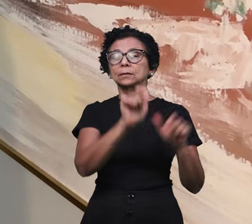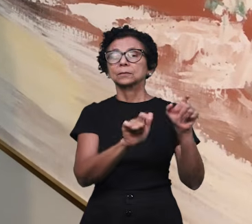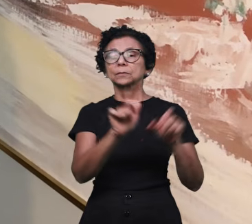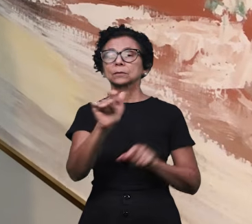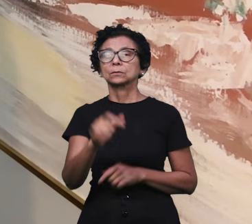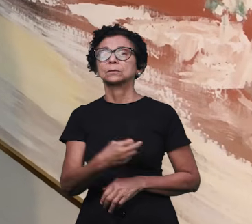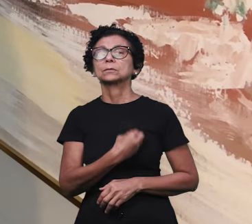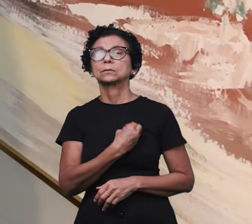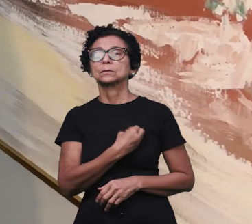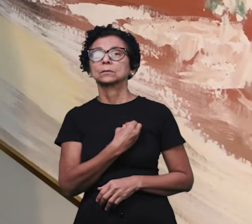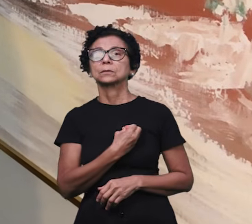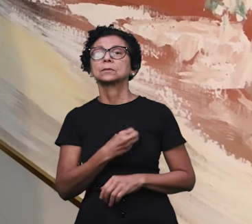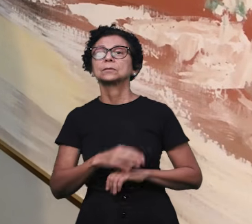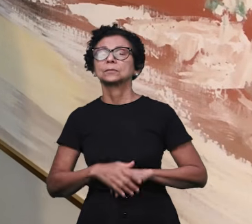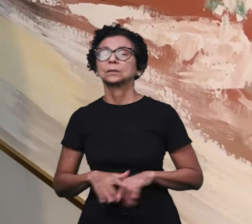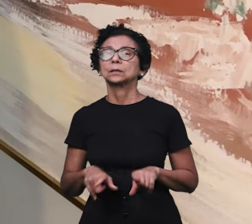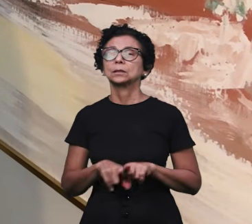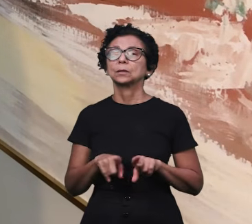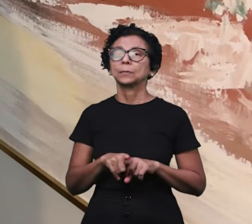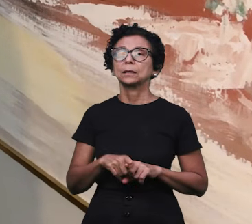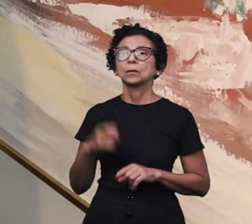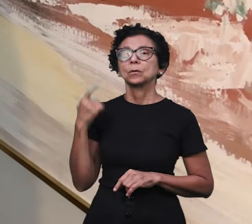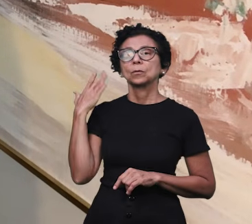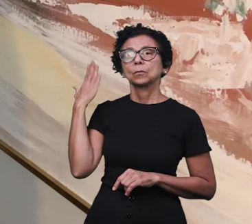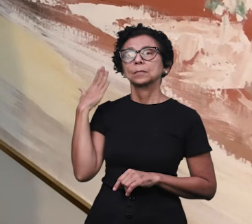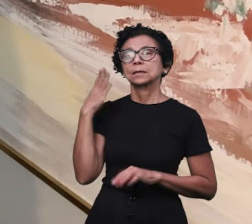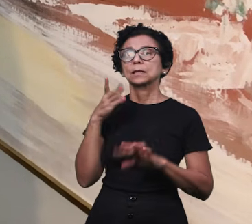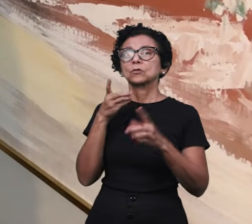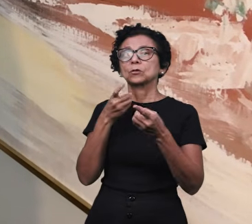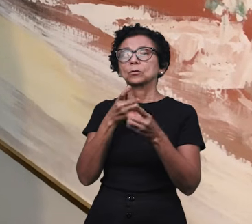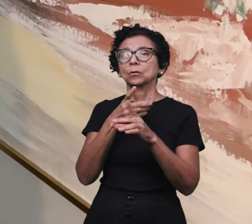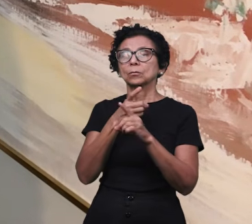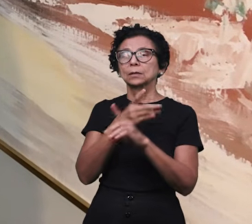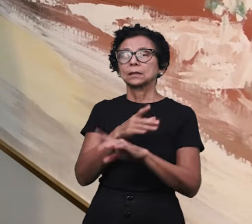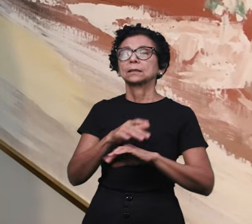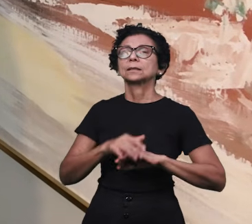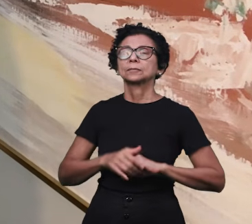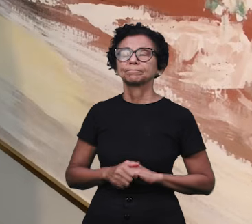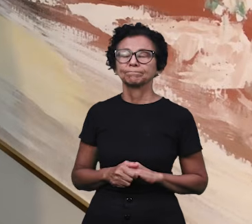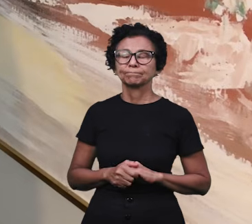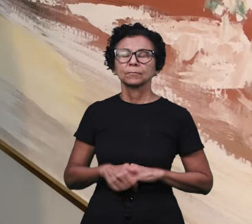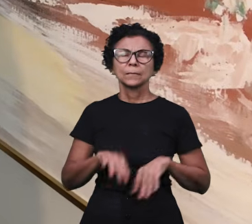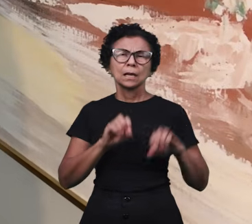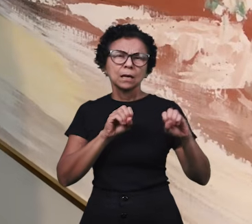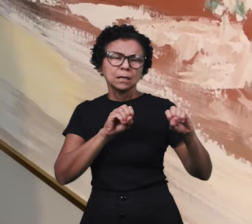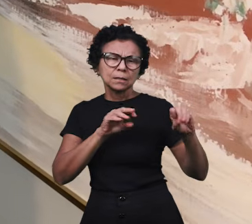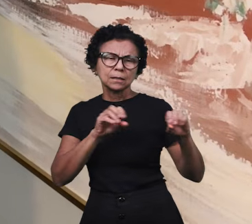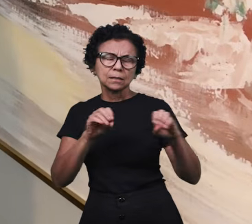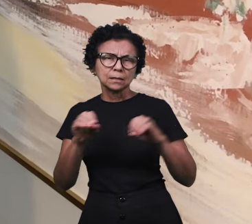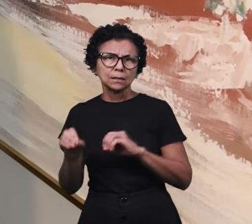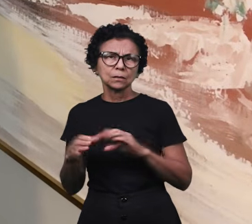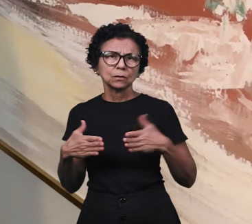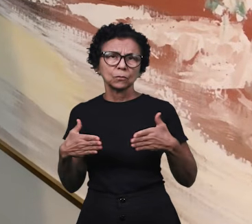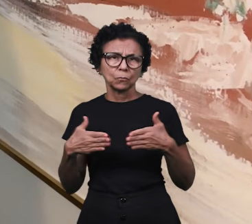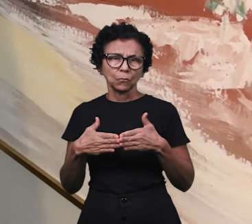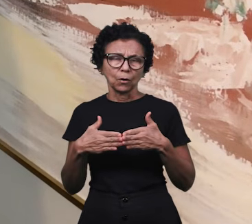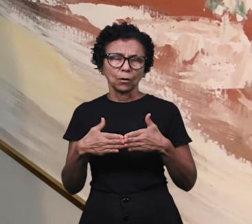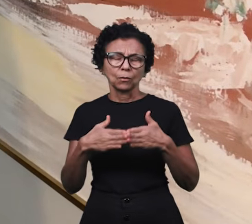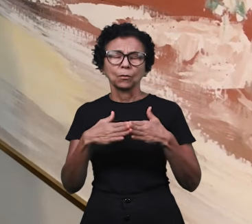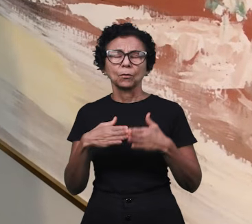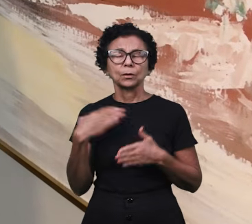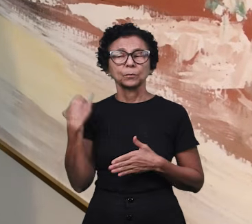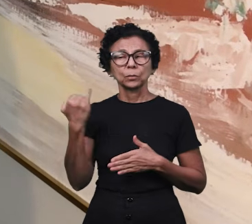aos presentes e da ministração da palavra doutrinária, que trouxe fortalecimento ao rebanho. Os ensinos